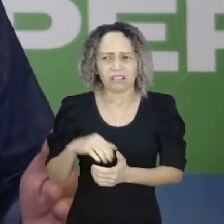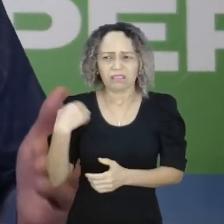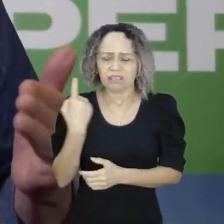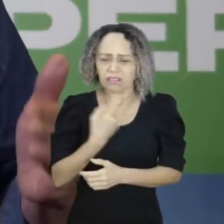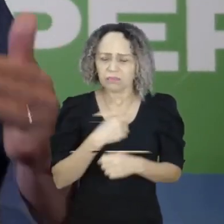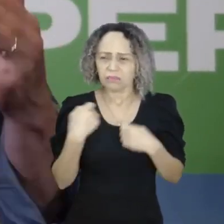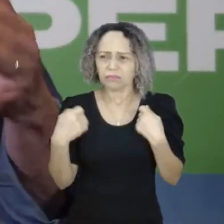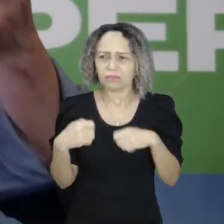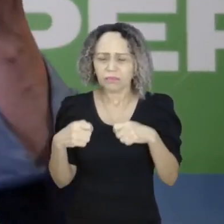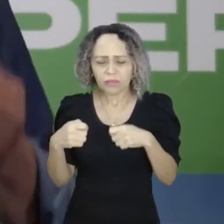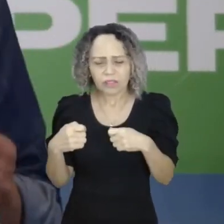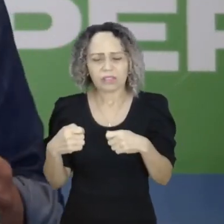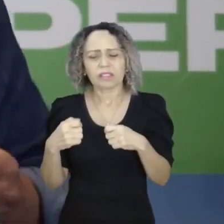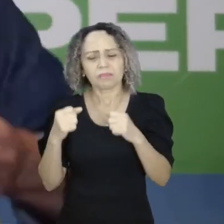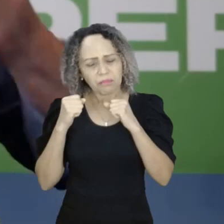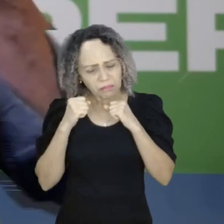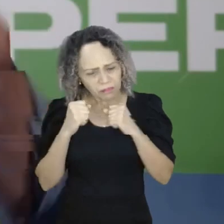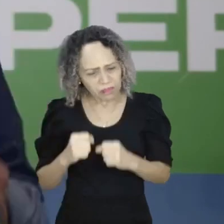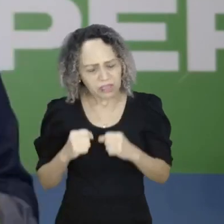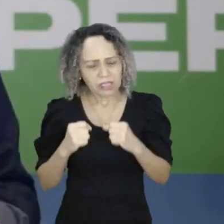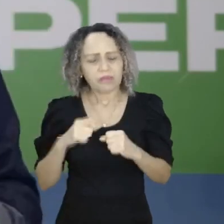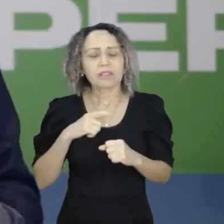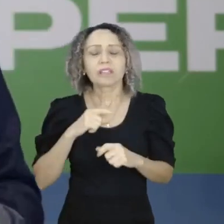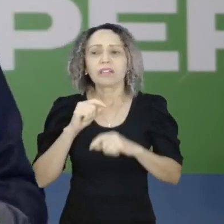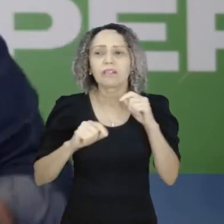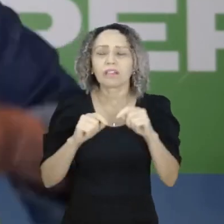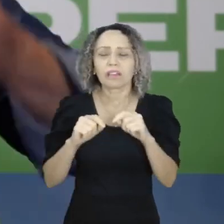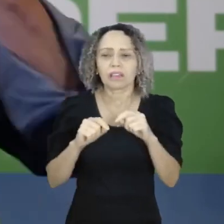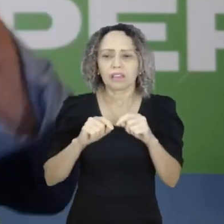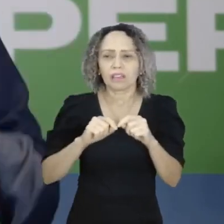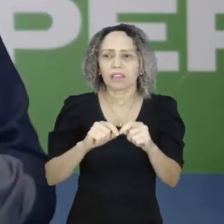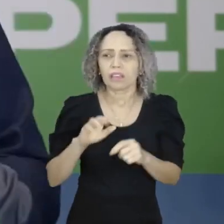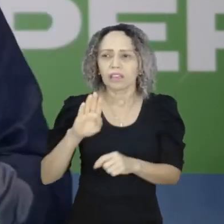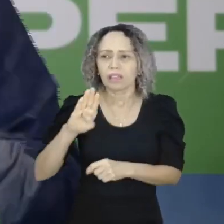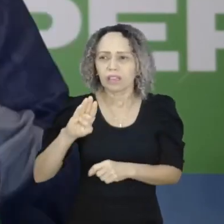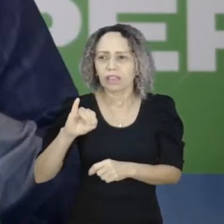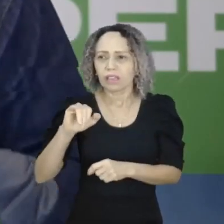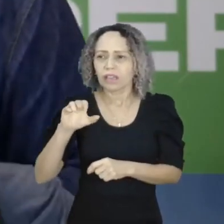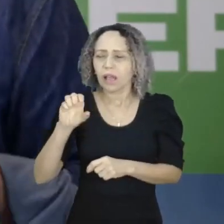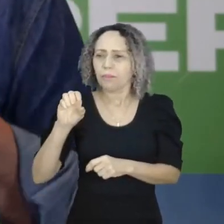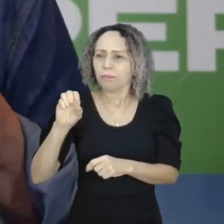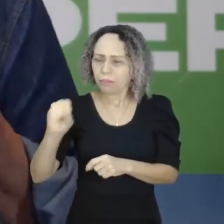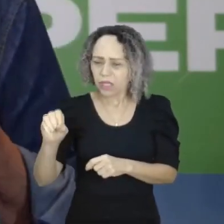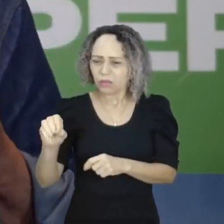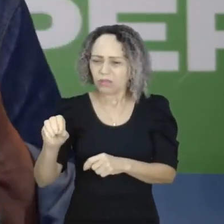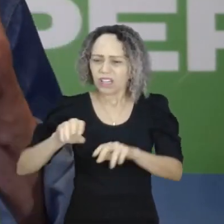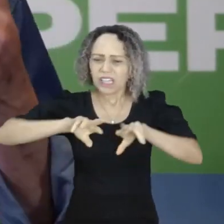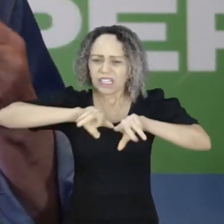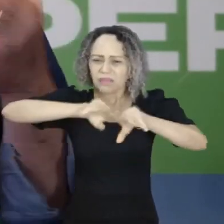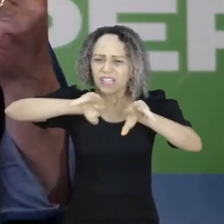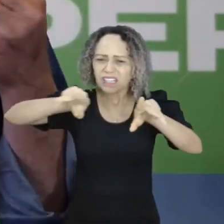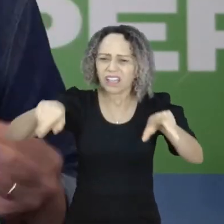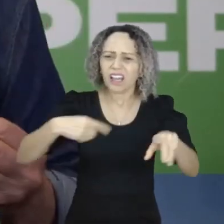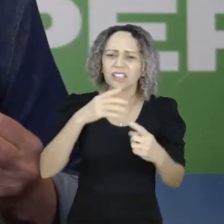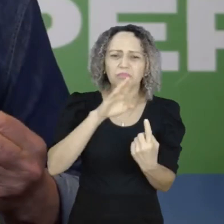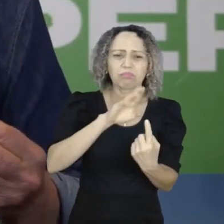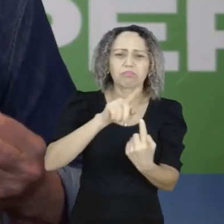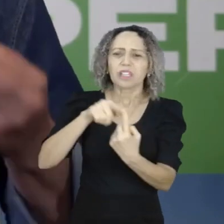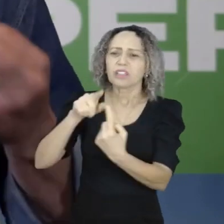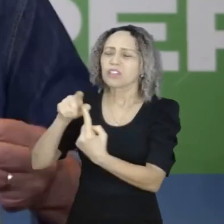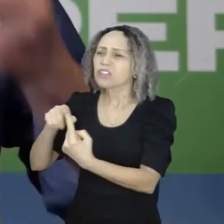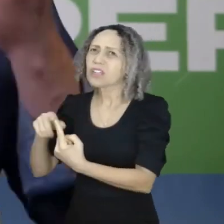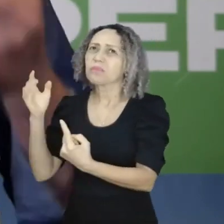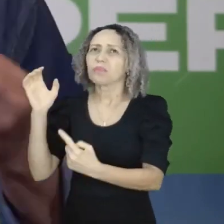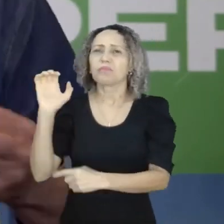verde. A gente precisa ter em conta que a biodiversidade hoje e a questão, sabe, ambiental, a questão do